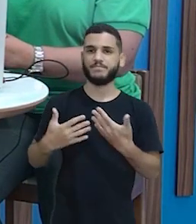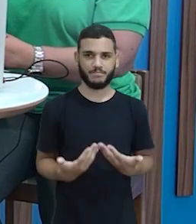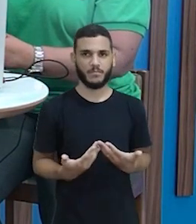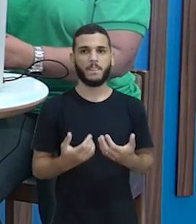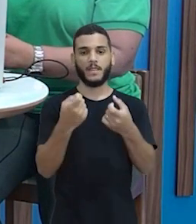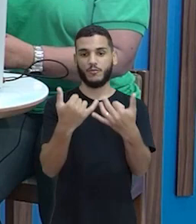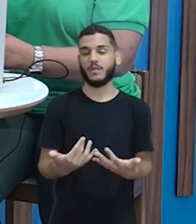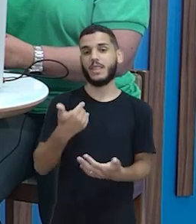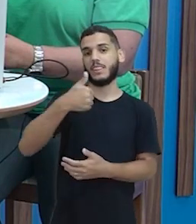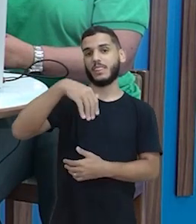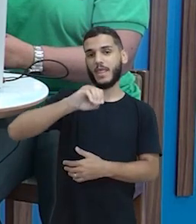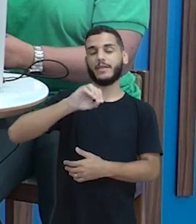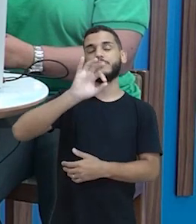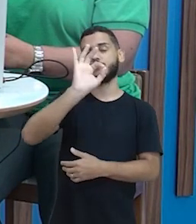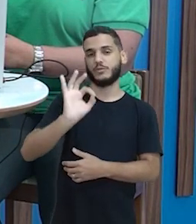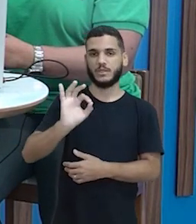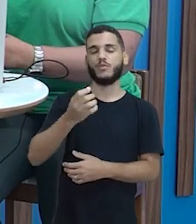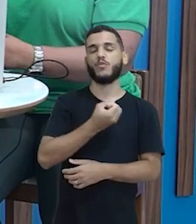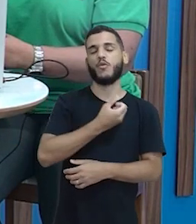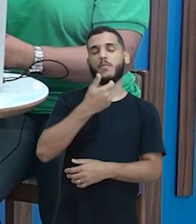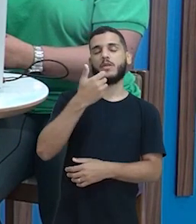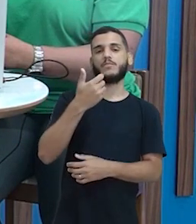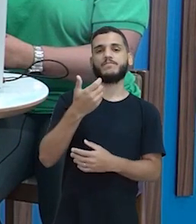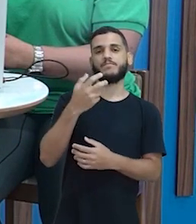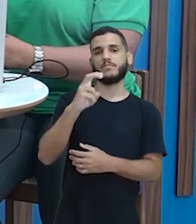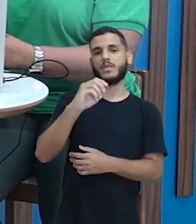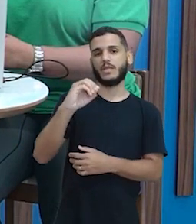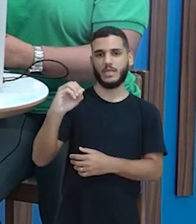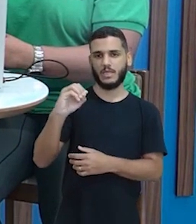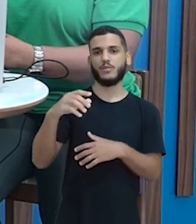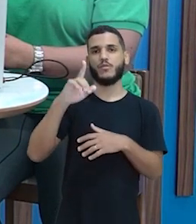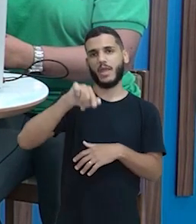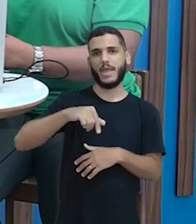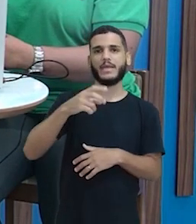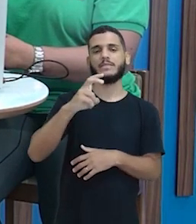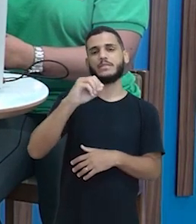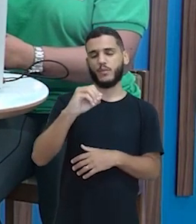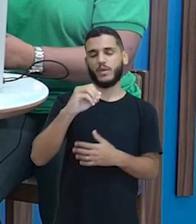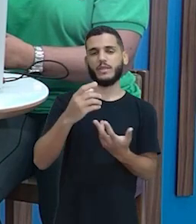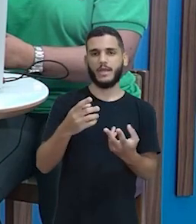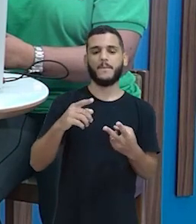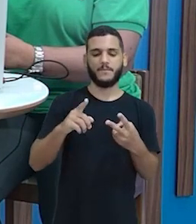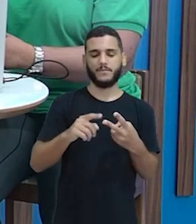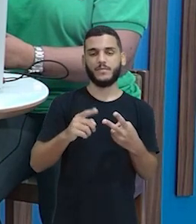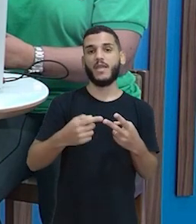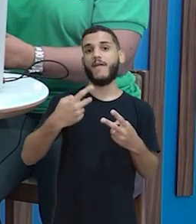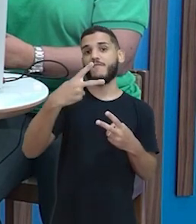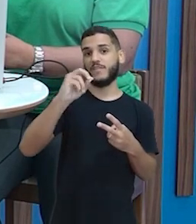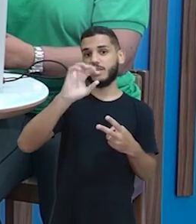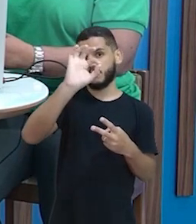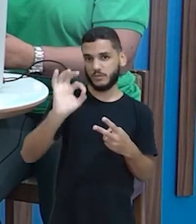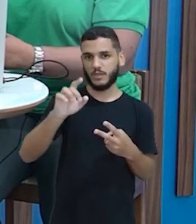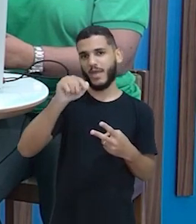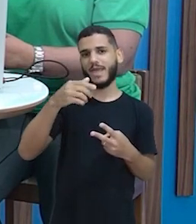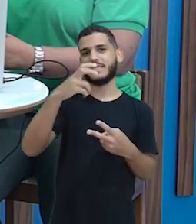de 10% gente de 500 e 50 né só cortar um zerinho aí 20% é 50 mais 50 e